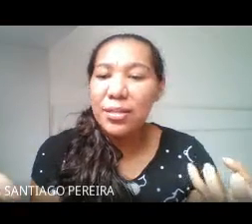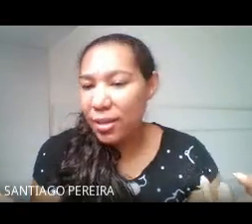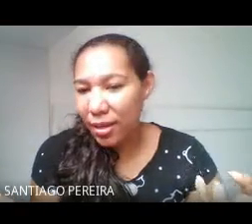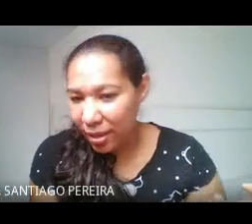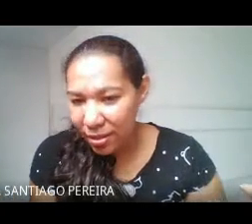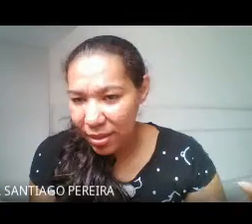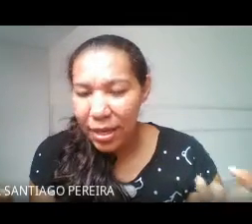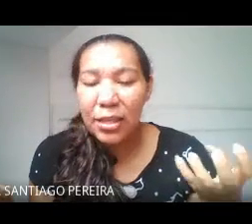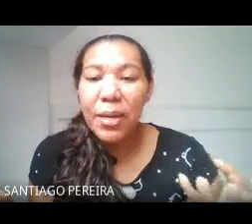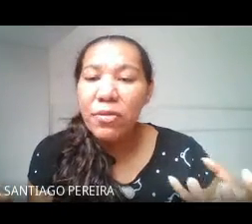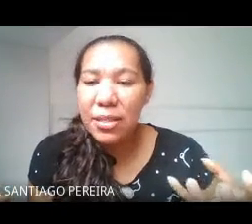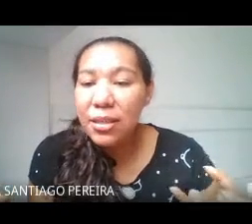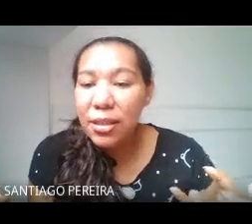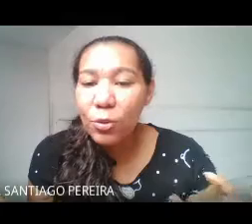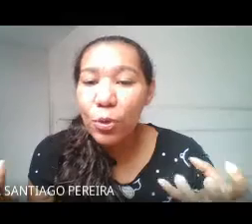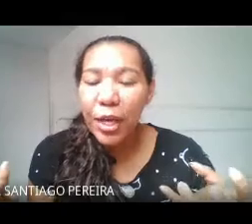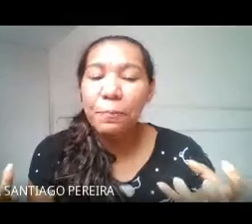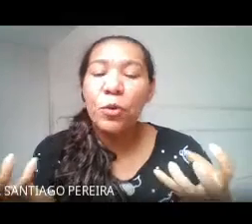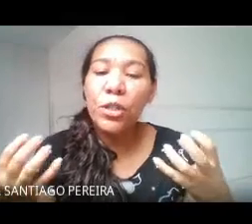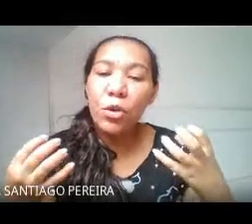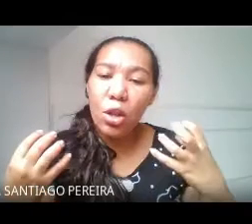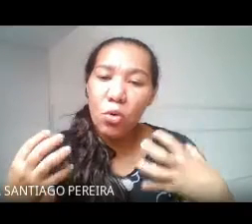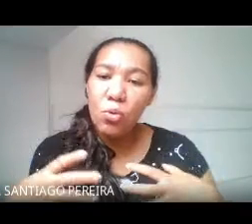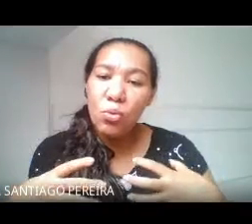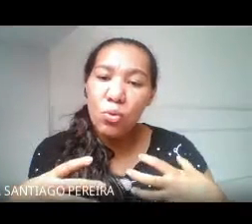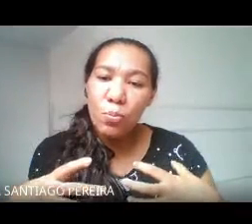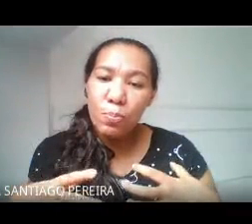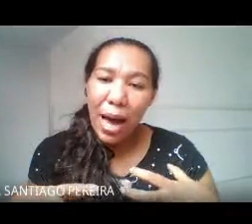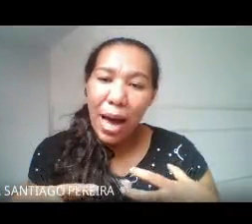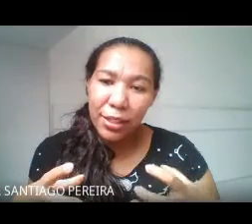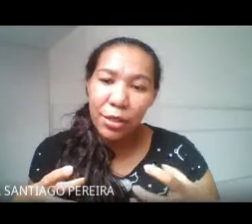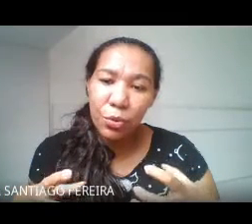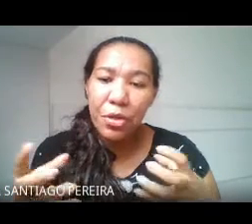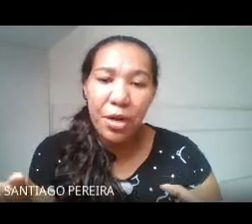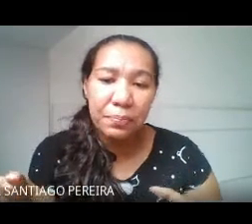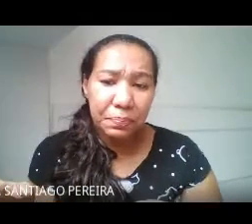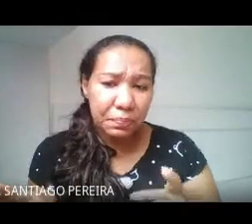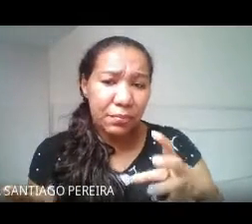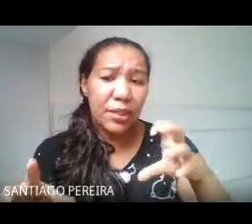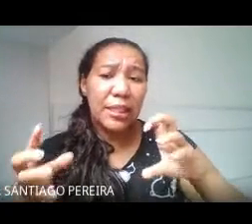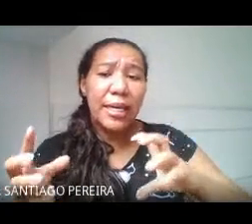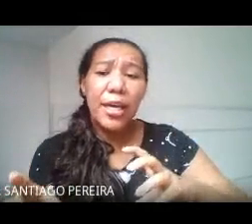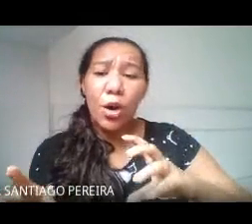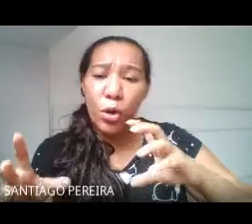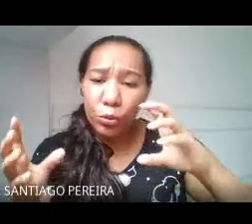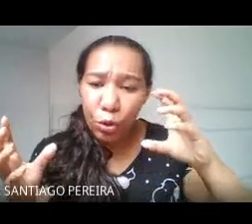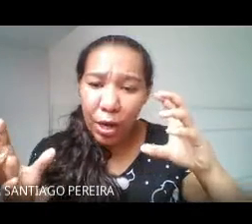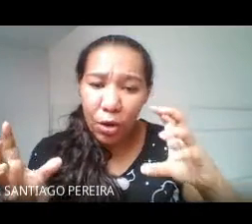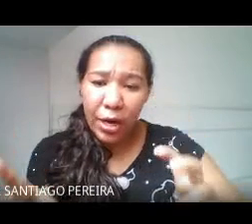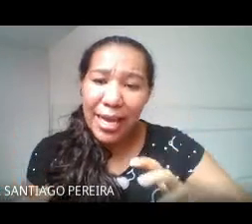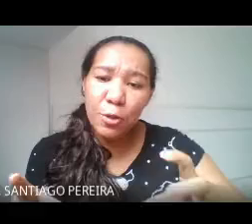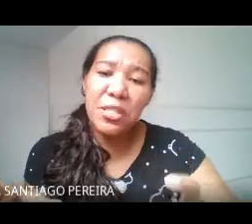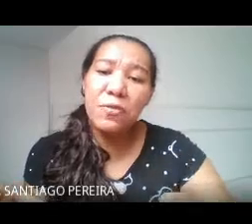Huge the city is, também não faz sentido. Por quê? Quando eu coloco o artigo the, né? Eu